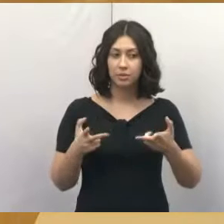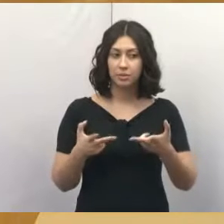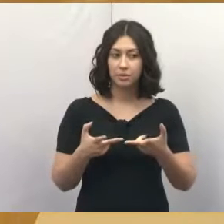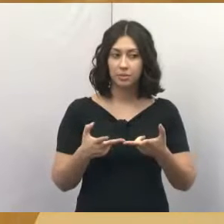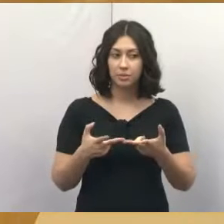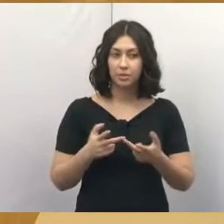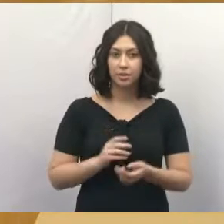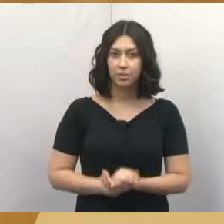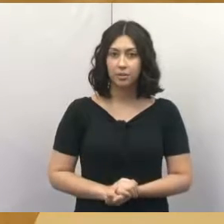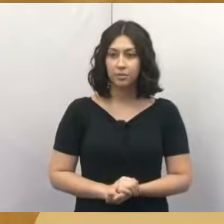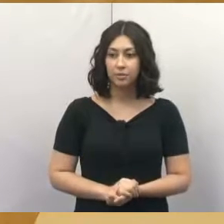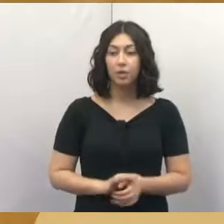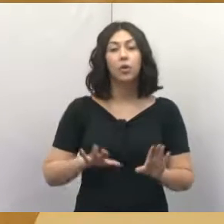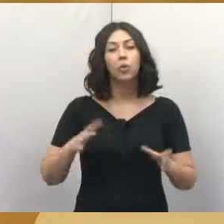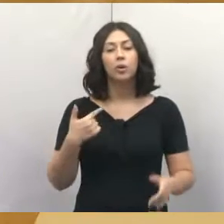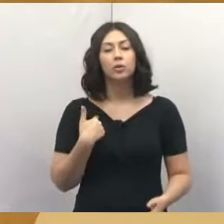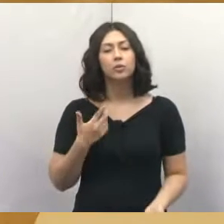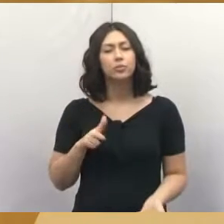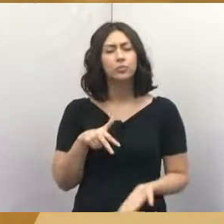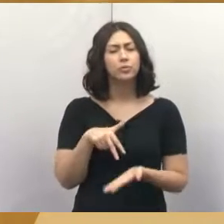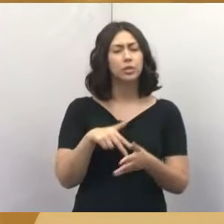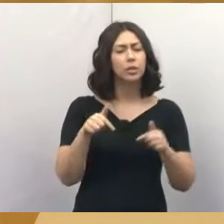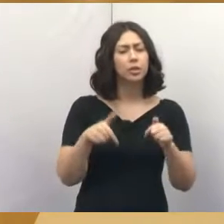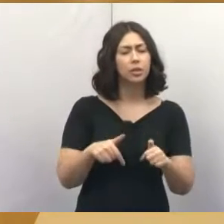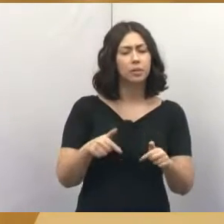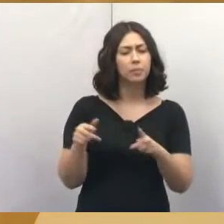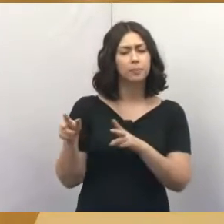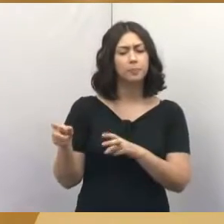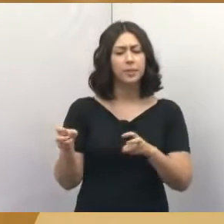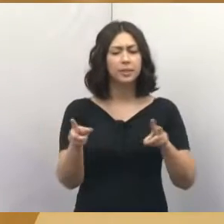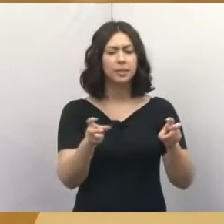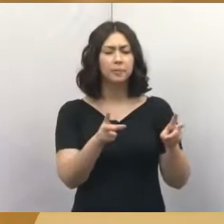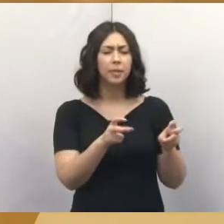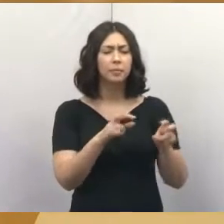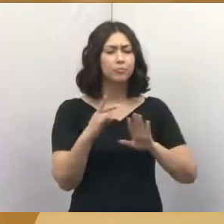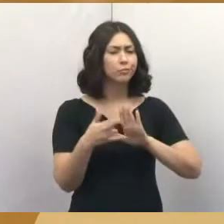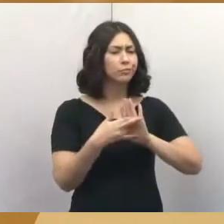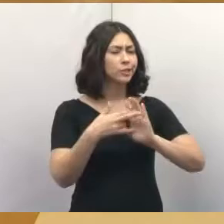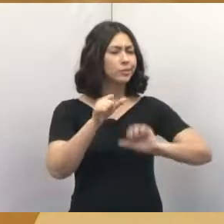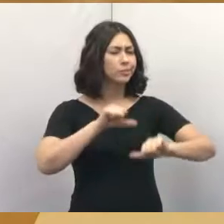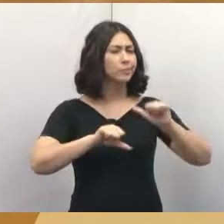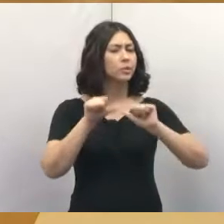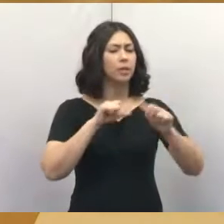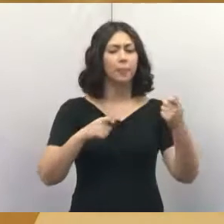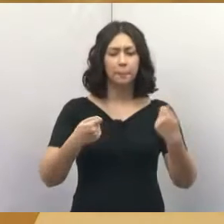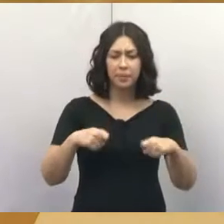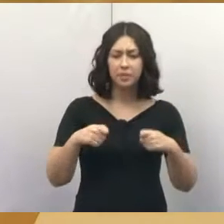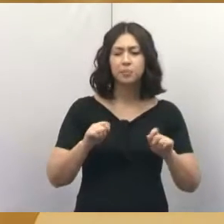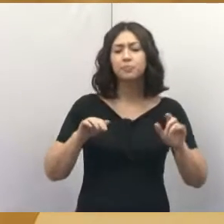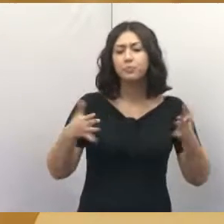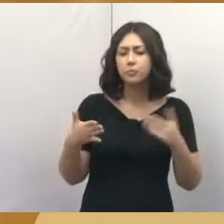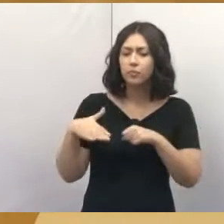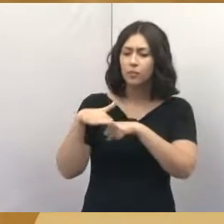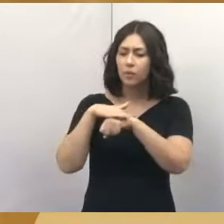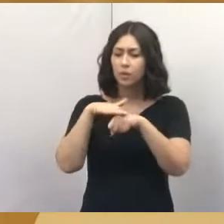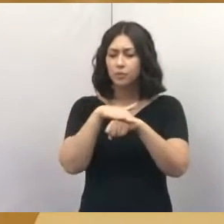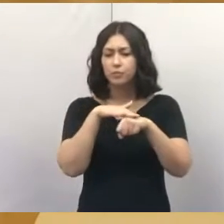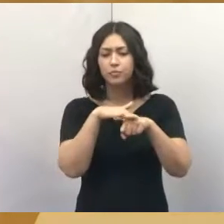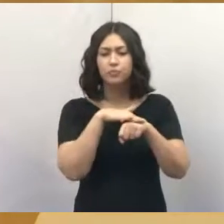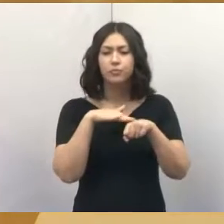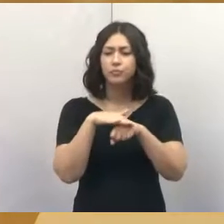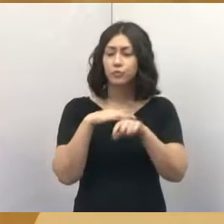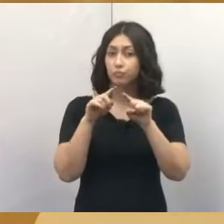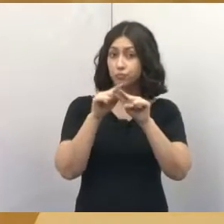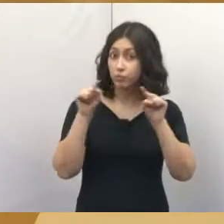que eu cheguei, a gente viu a necessidade de algumas mudanças, e aí, dialogando com os